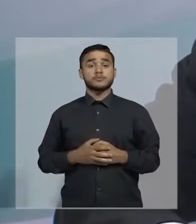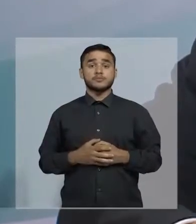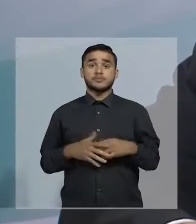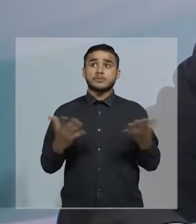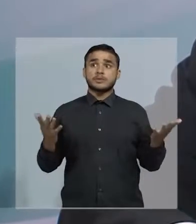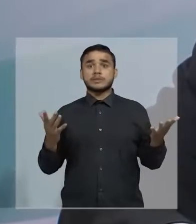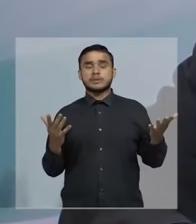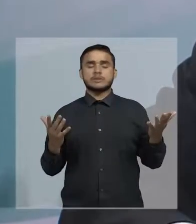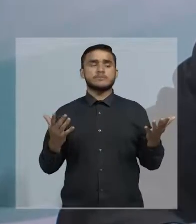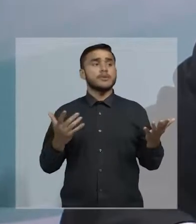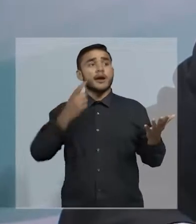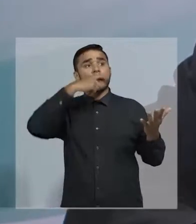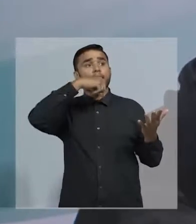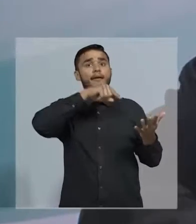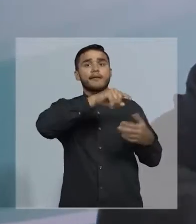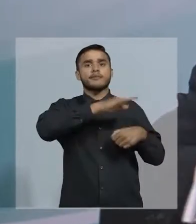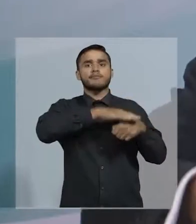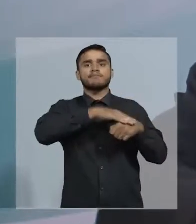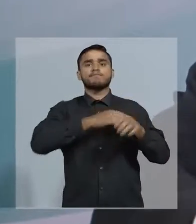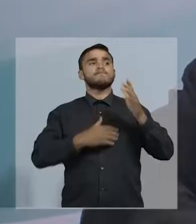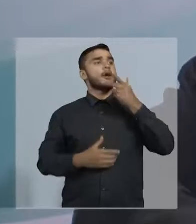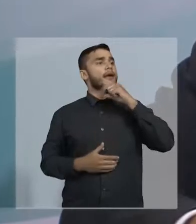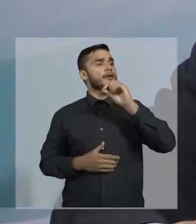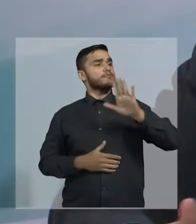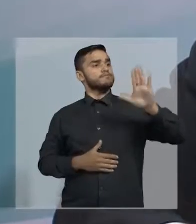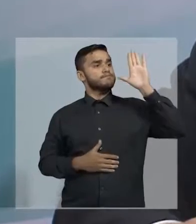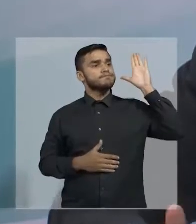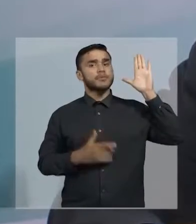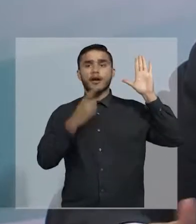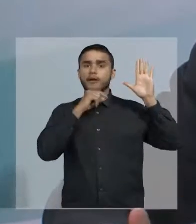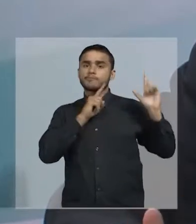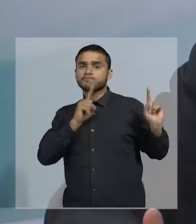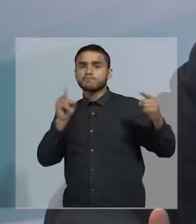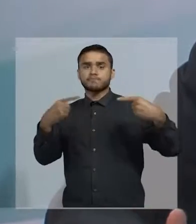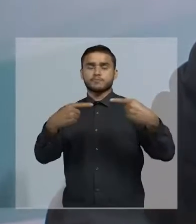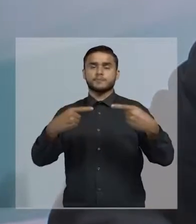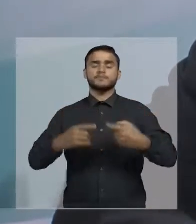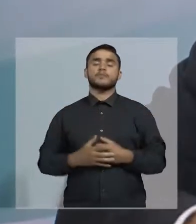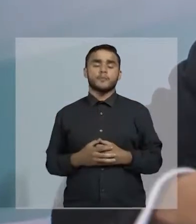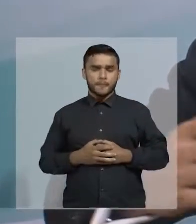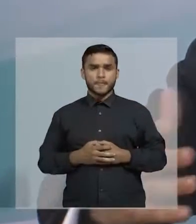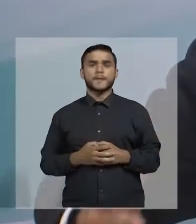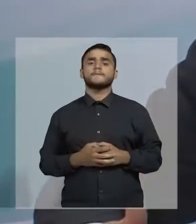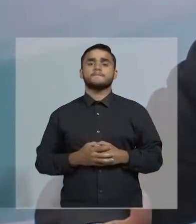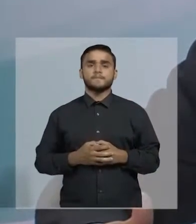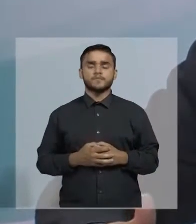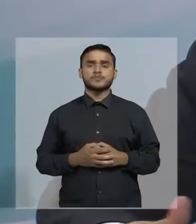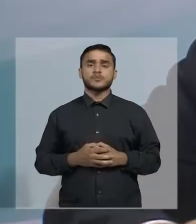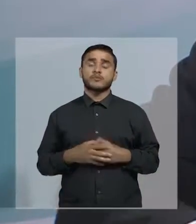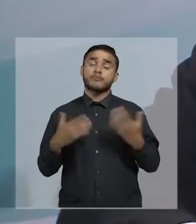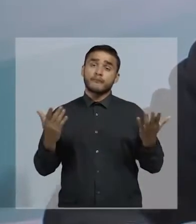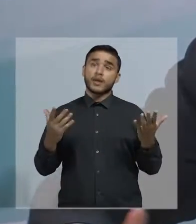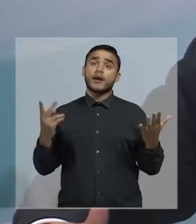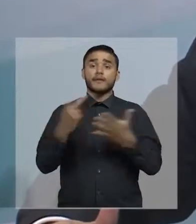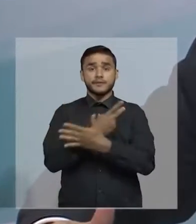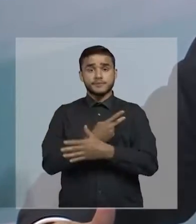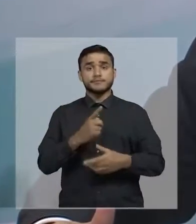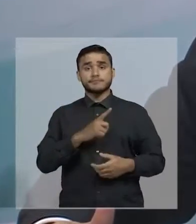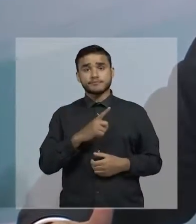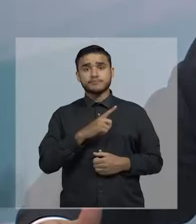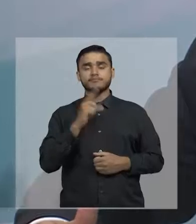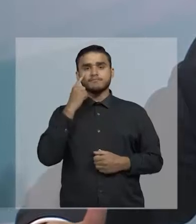órfã de lideranças para poder disputar esse pleito, o que favoreceu a